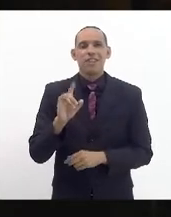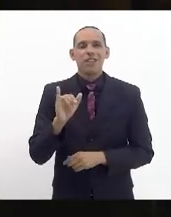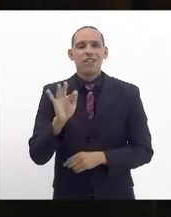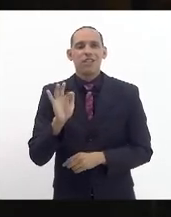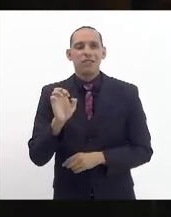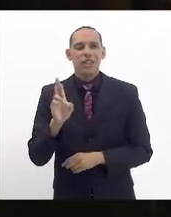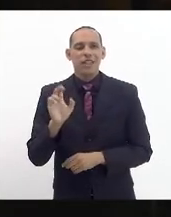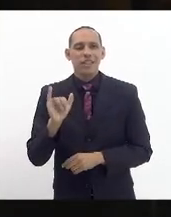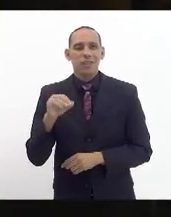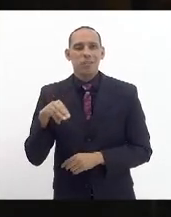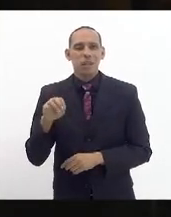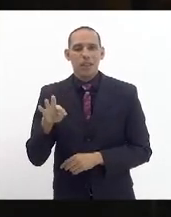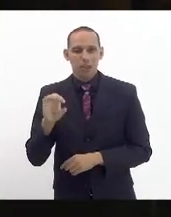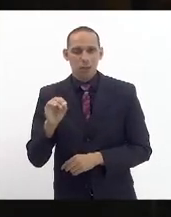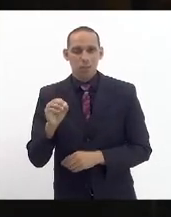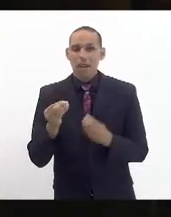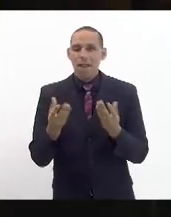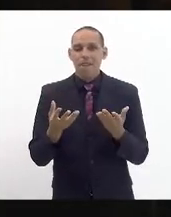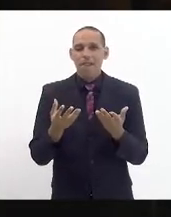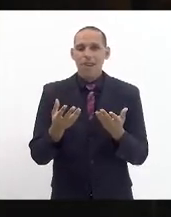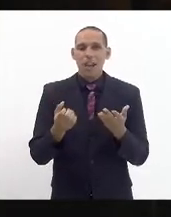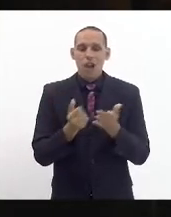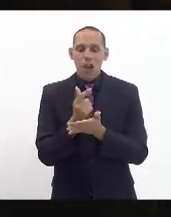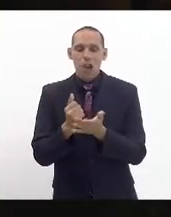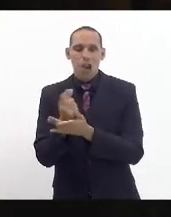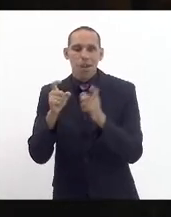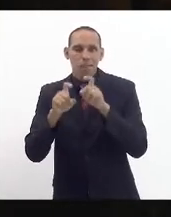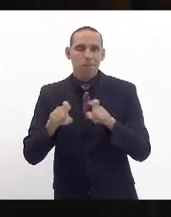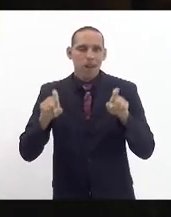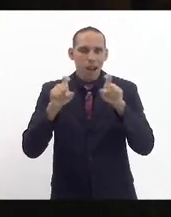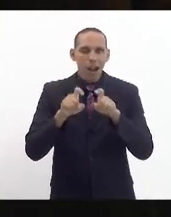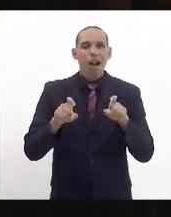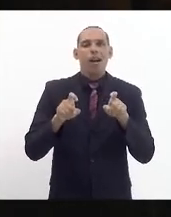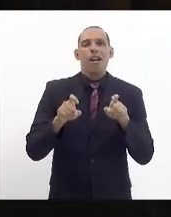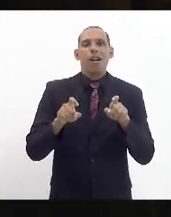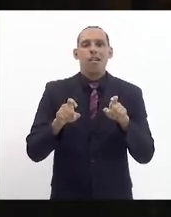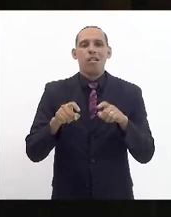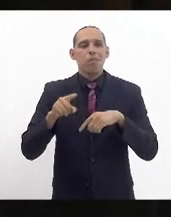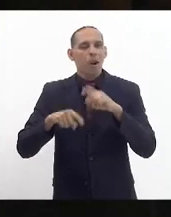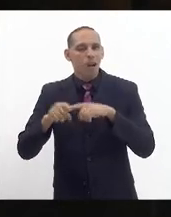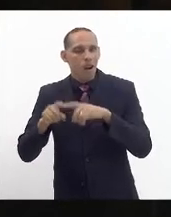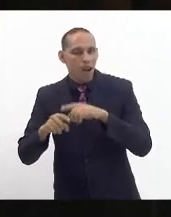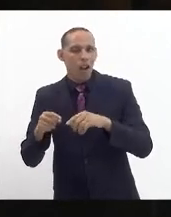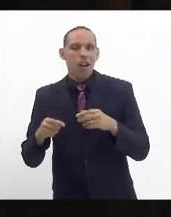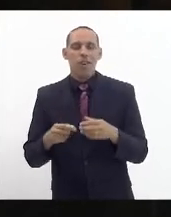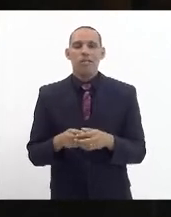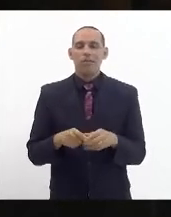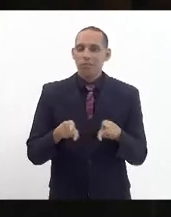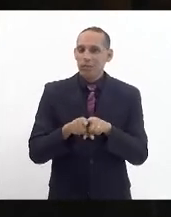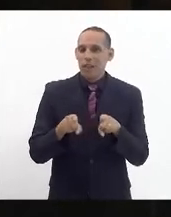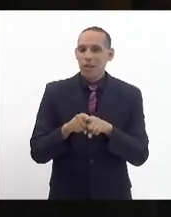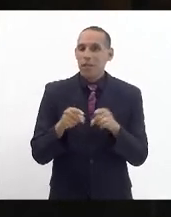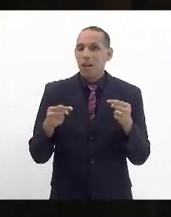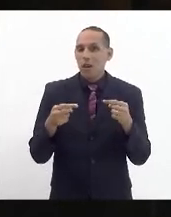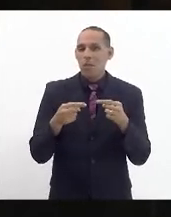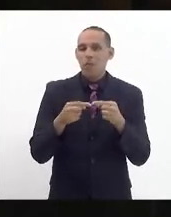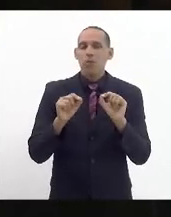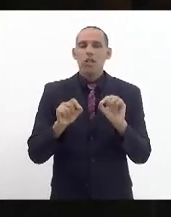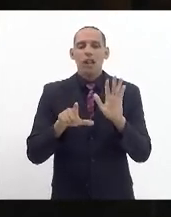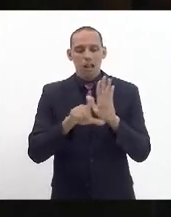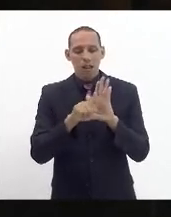diferimento para a compra de máquinas, equipamentos e matéria-prima. O princípio também guarda semelhança com a conhecida